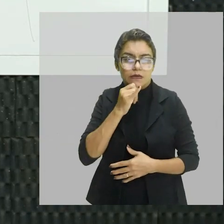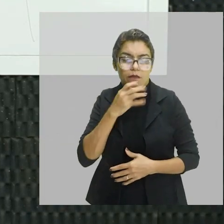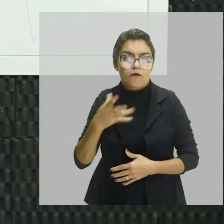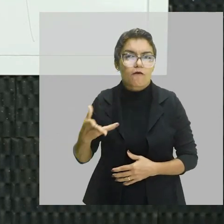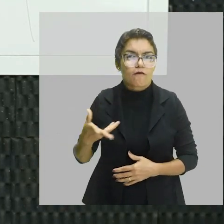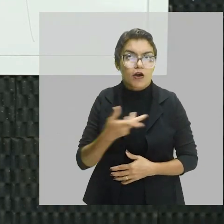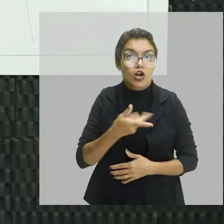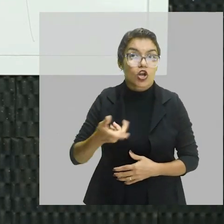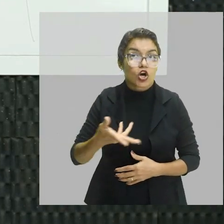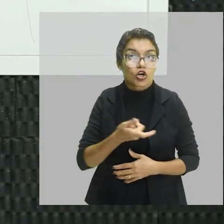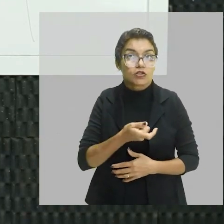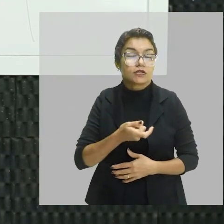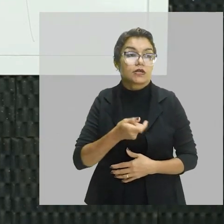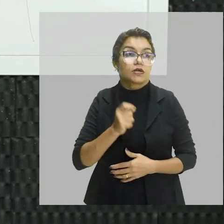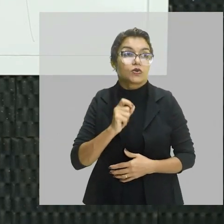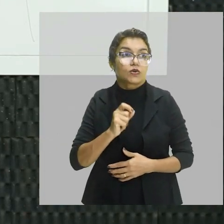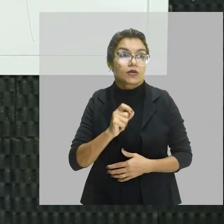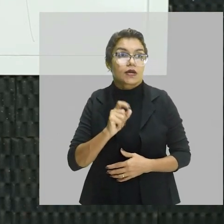aqui,